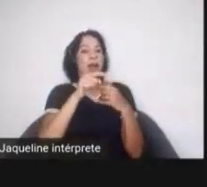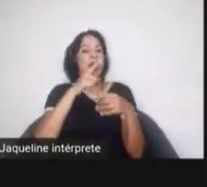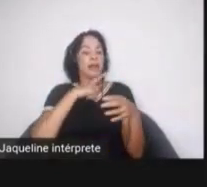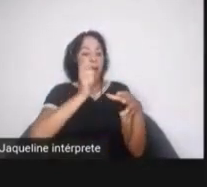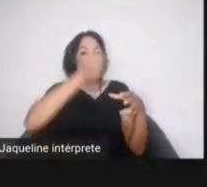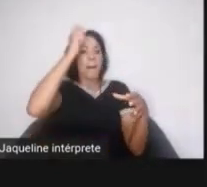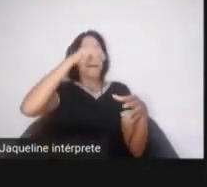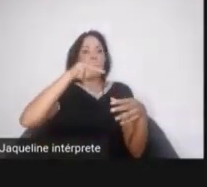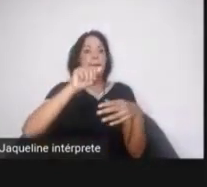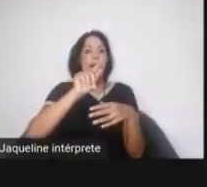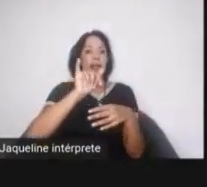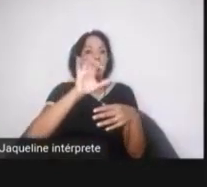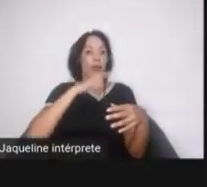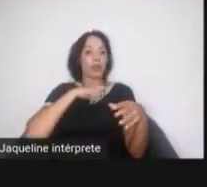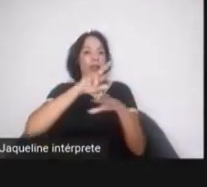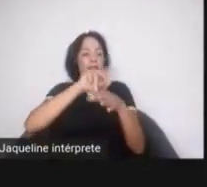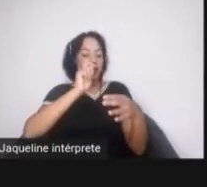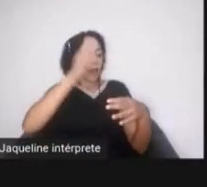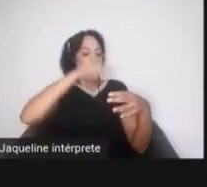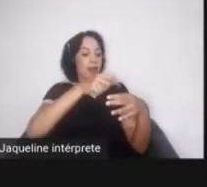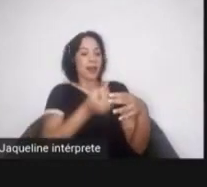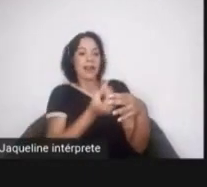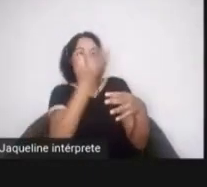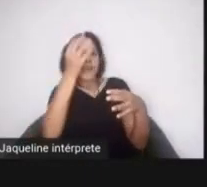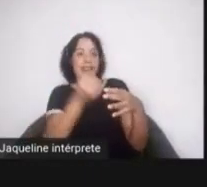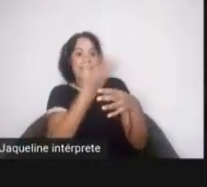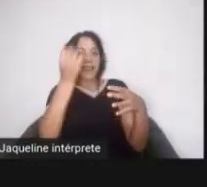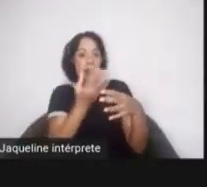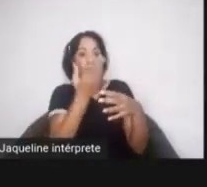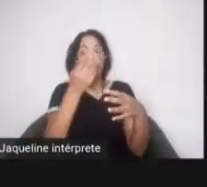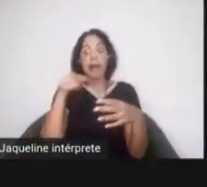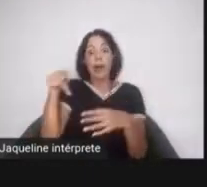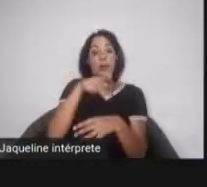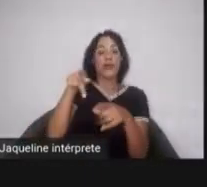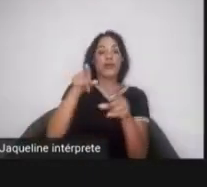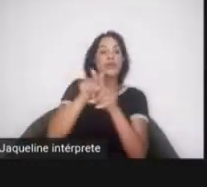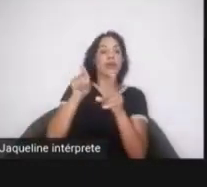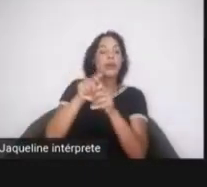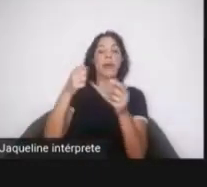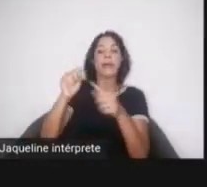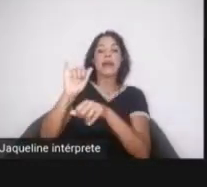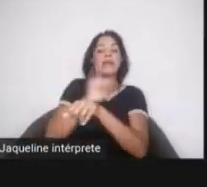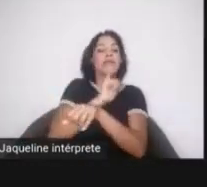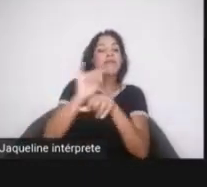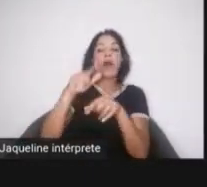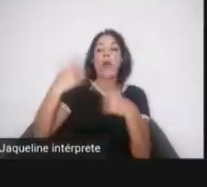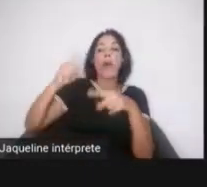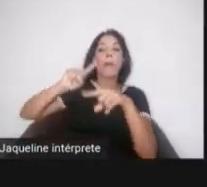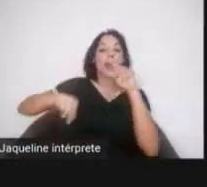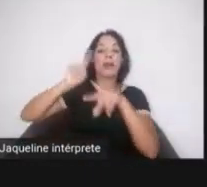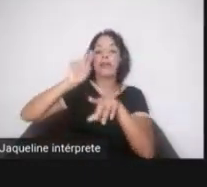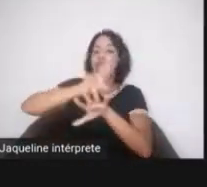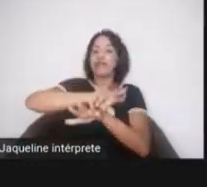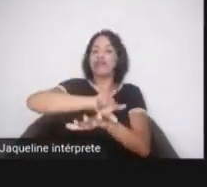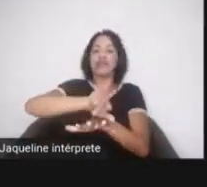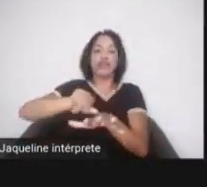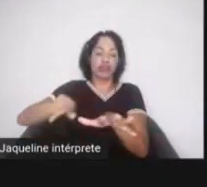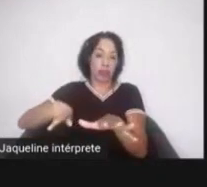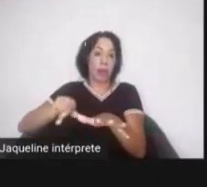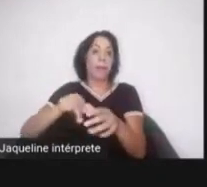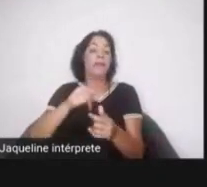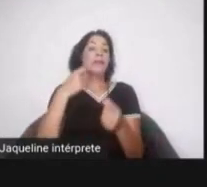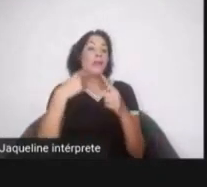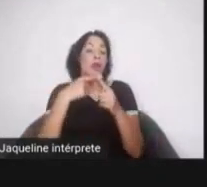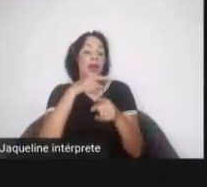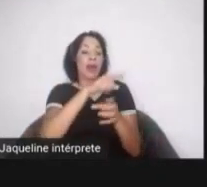que surgem da cartola, vários planejamentos diversificados. É como se a classe hospitalar e o próprio APD,